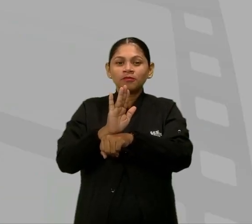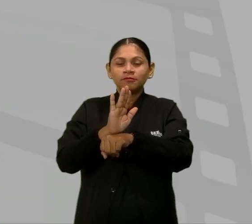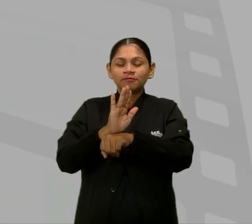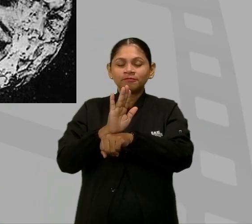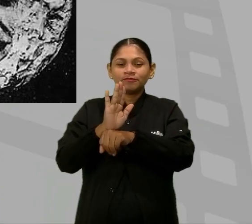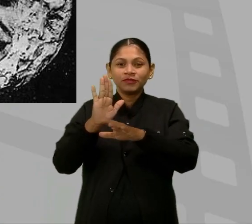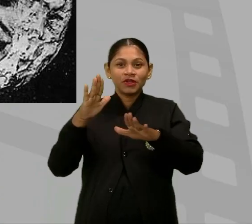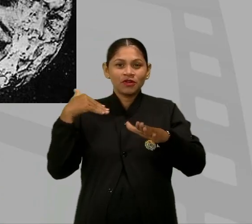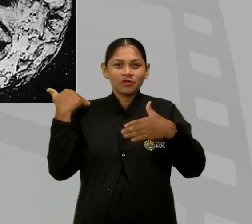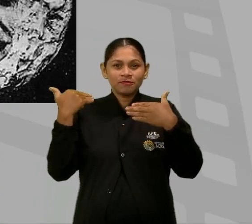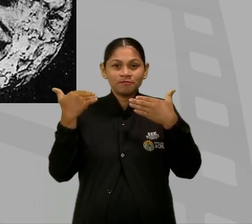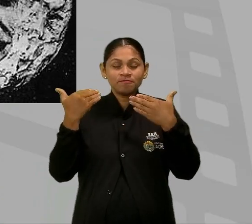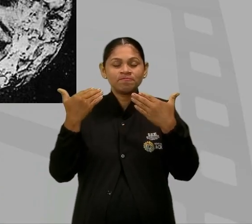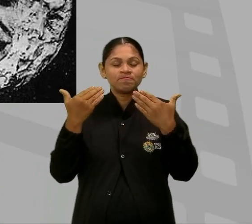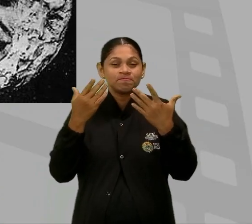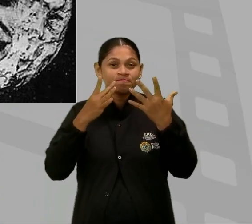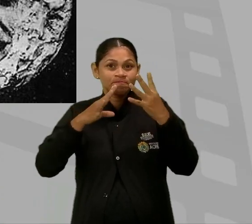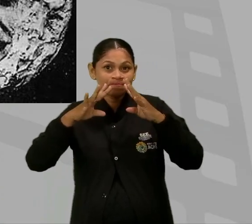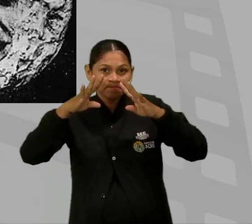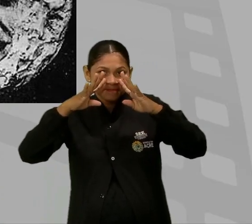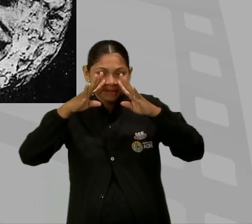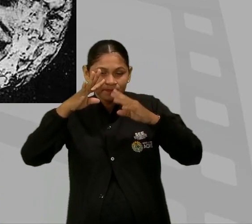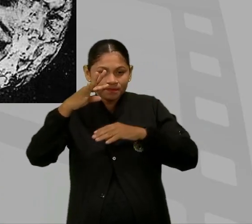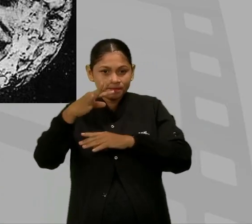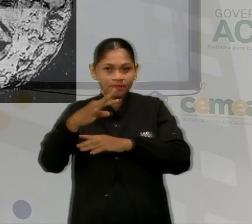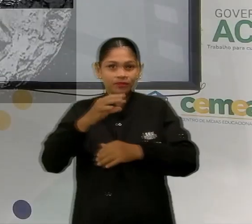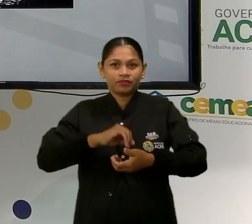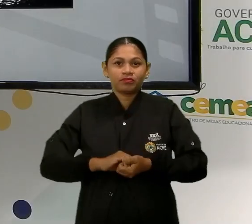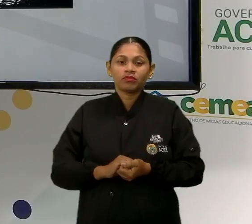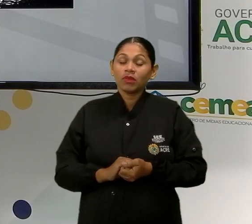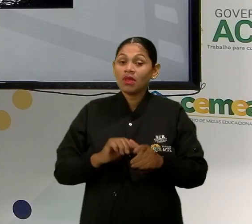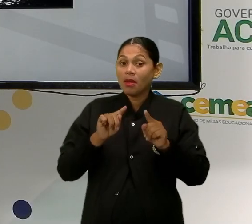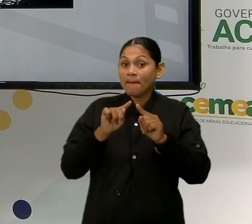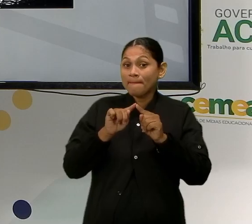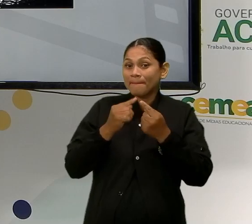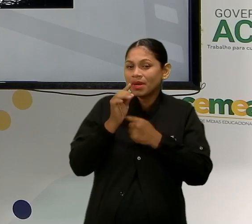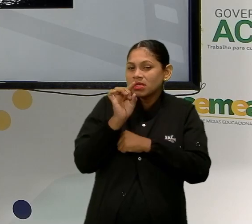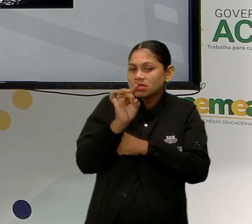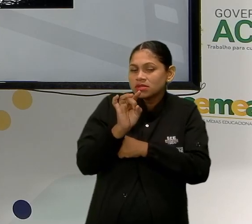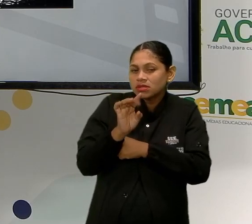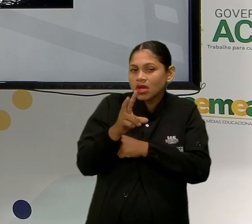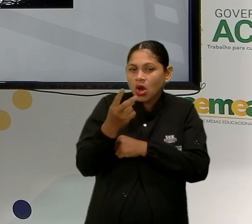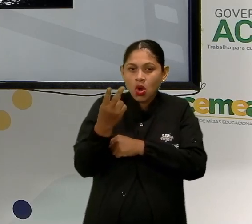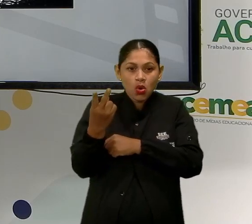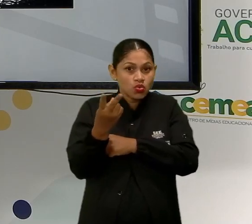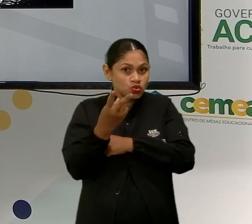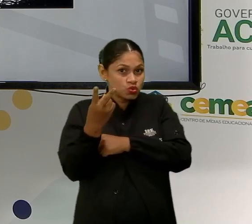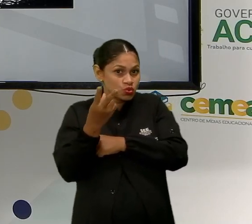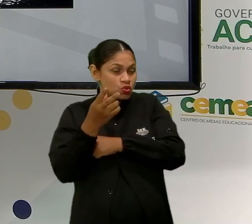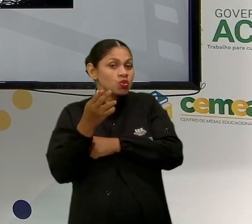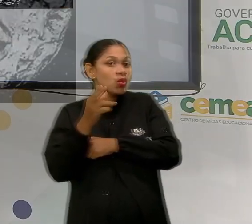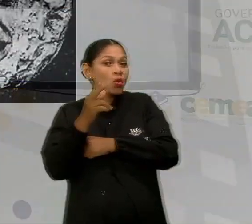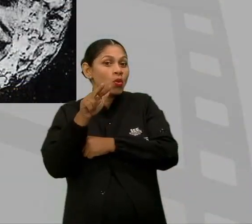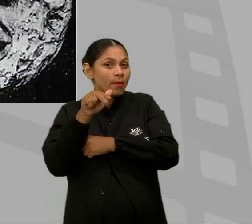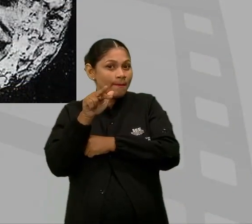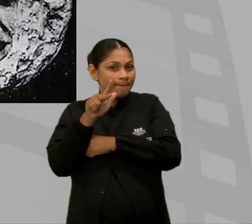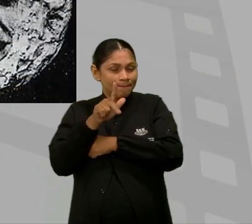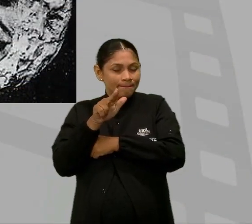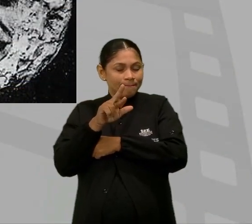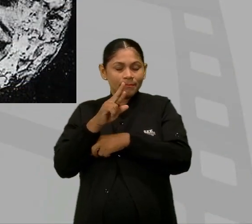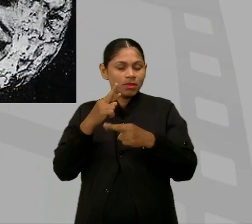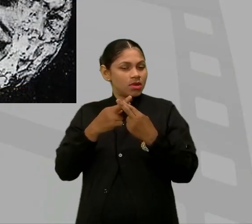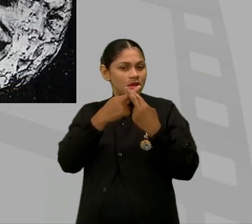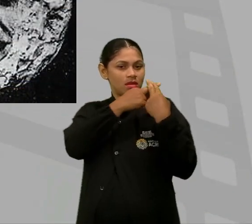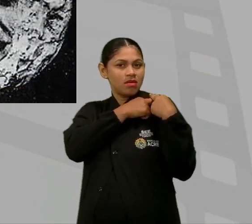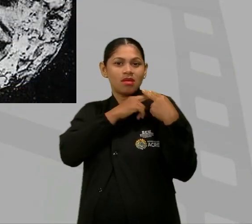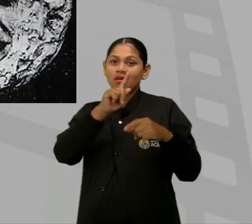público. Só que não foram só eles os responsáveis por toda essa criação do cinema. Nós